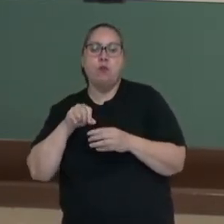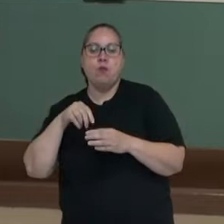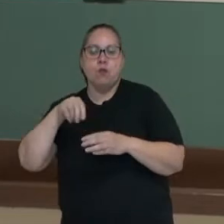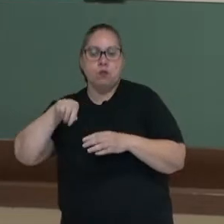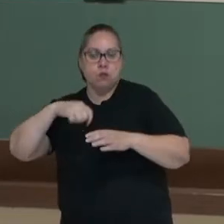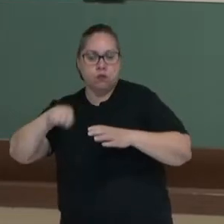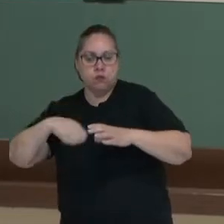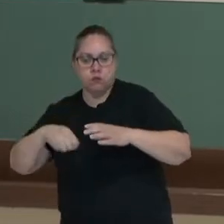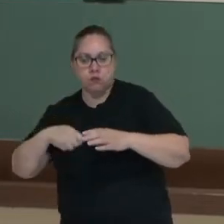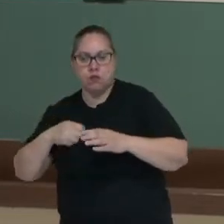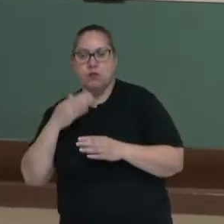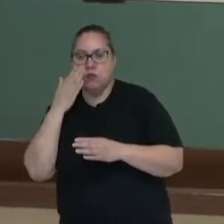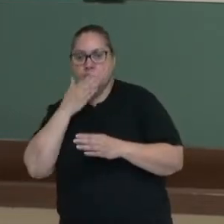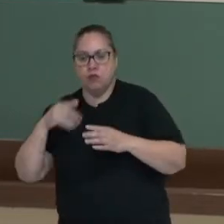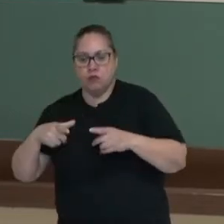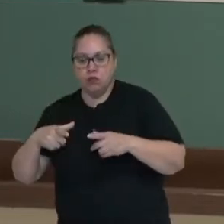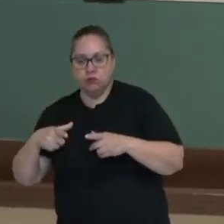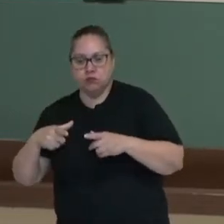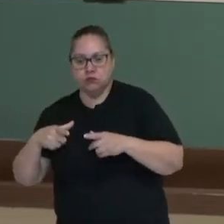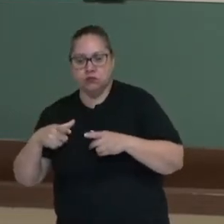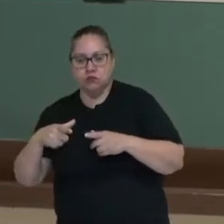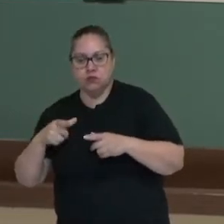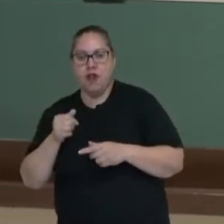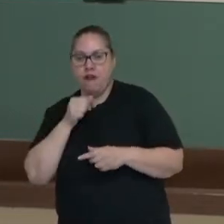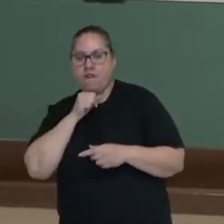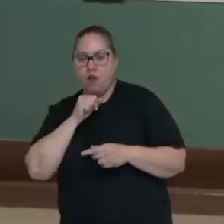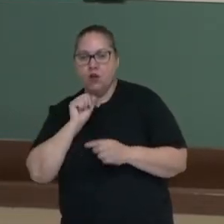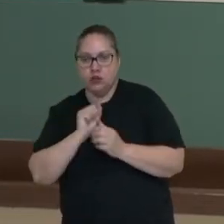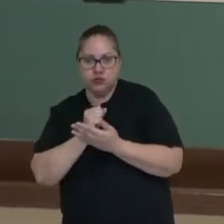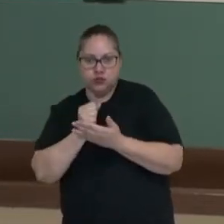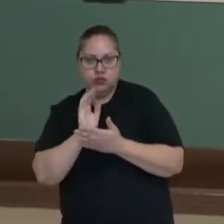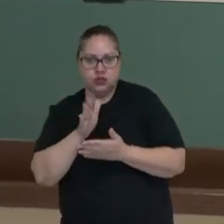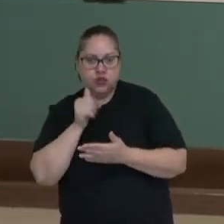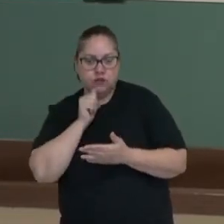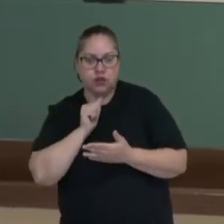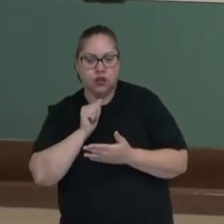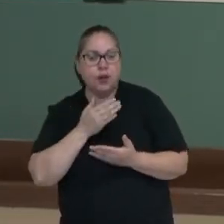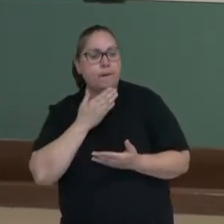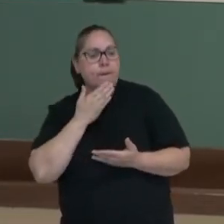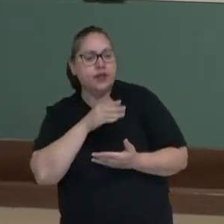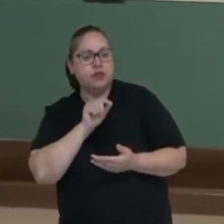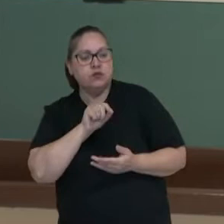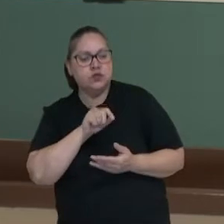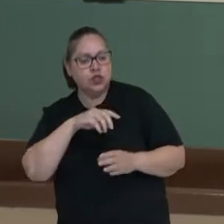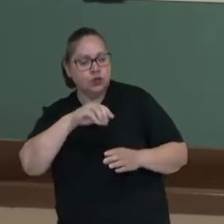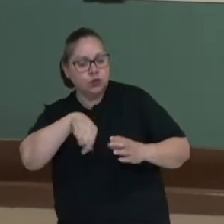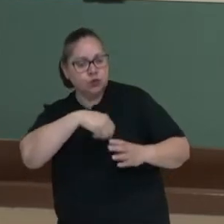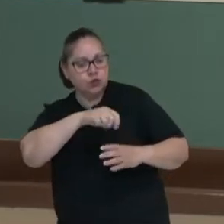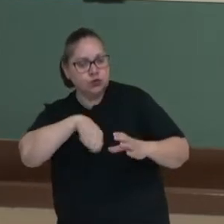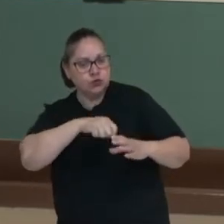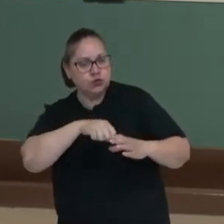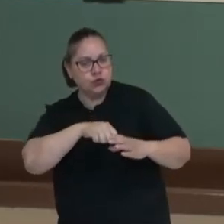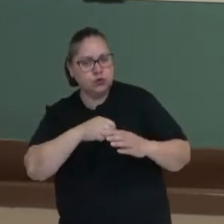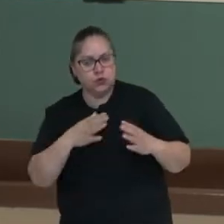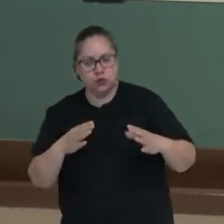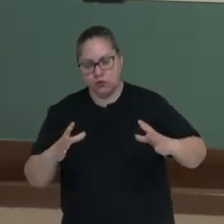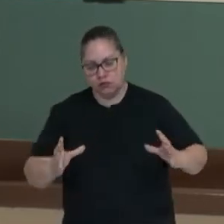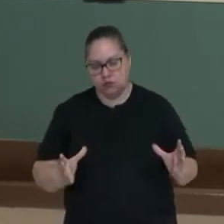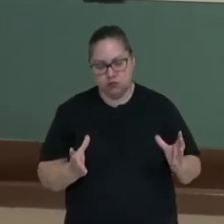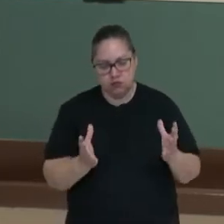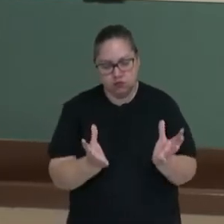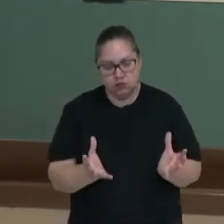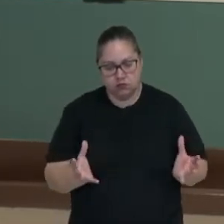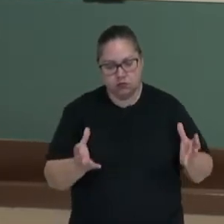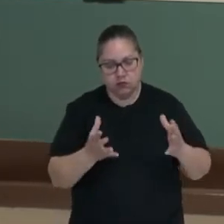ajudou alguém na sua casa a fazer um bolo? A avó, por exemplo? Ela pede que você misture num recipiente, por